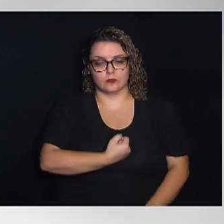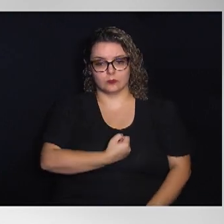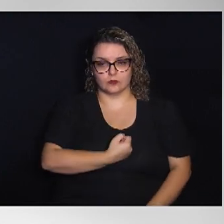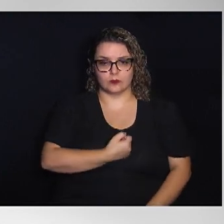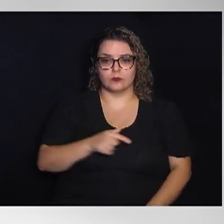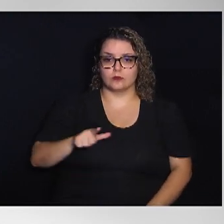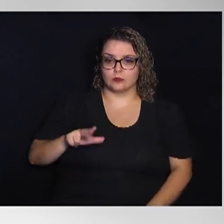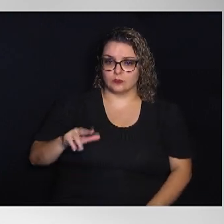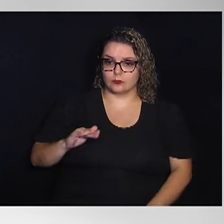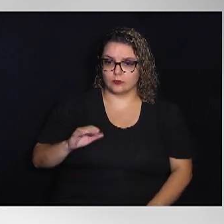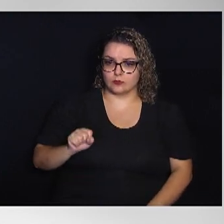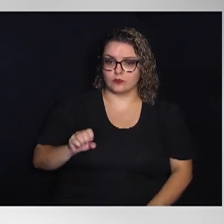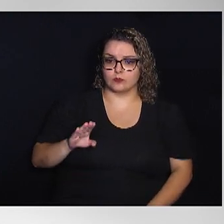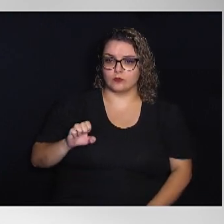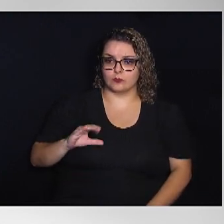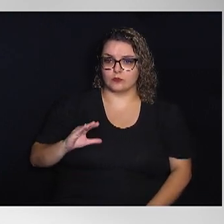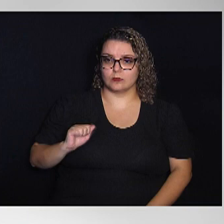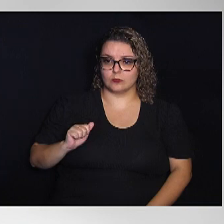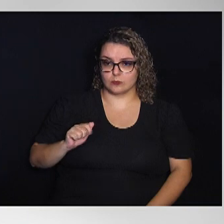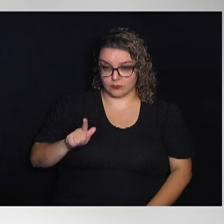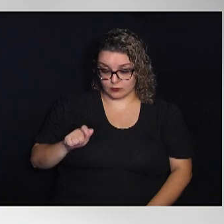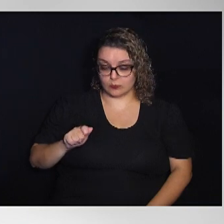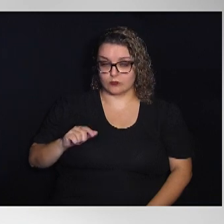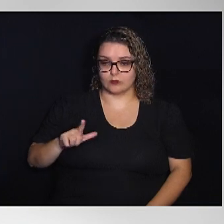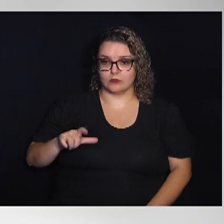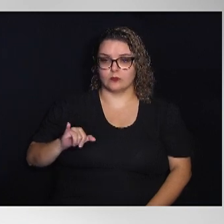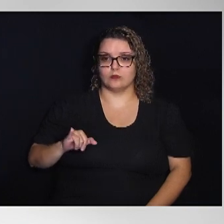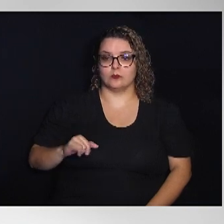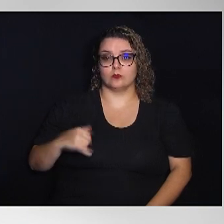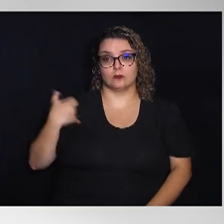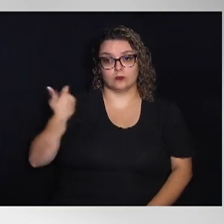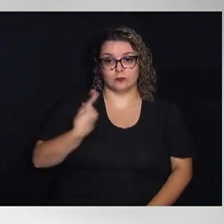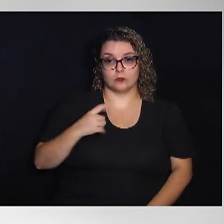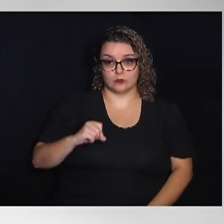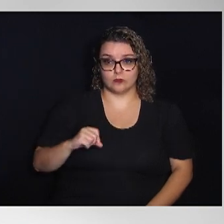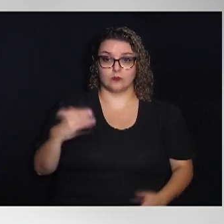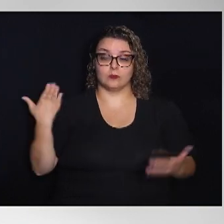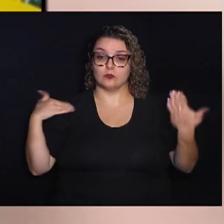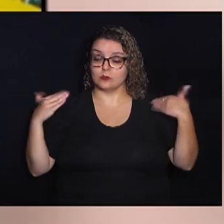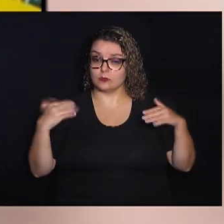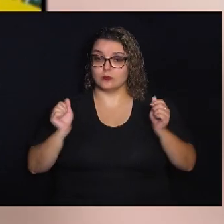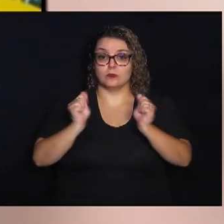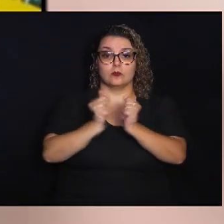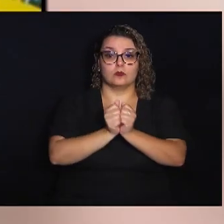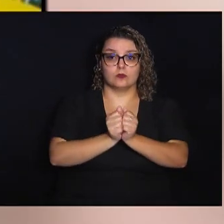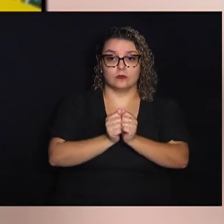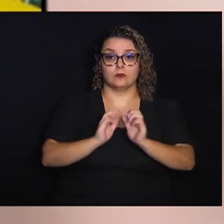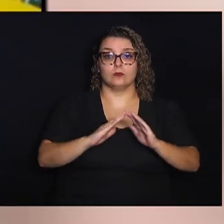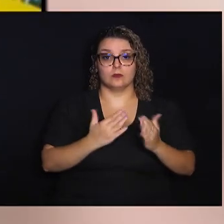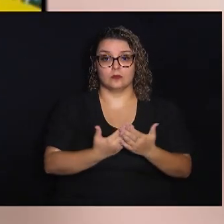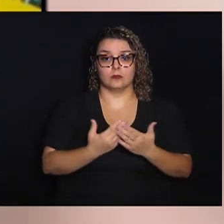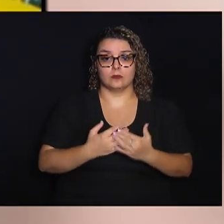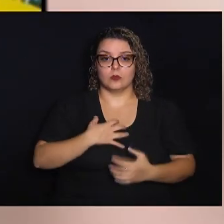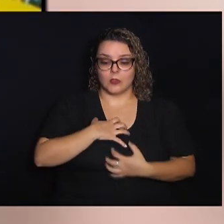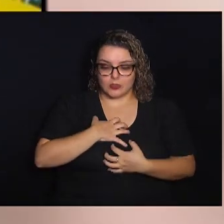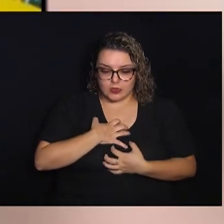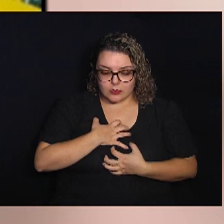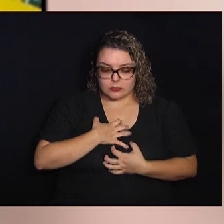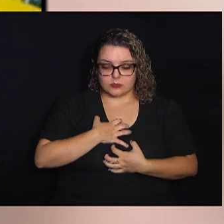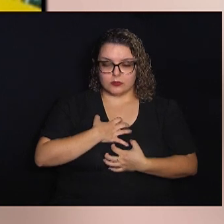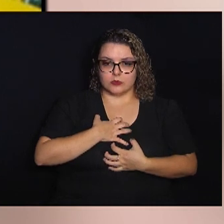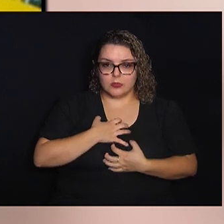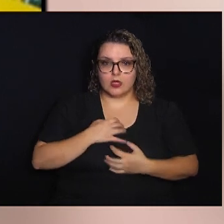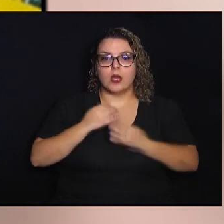Lucas Begali tinha 10 anos quando, durante um passeio com os colegas da escola, engasgou-se ao comer